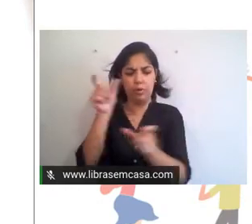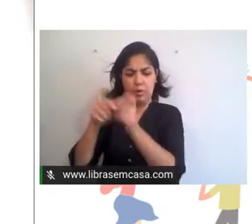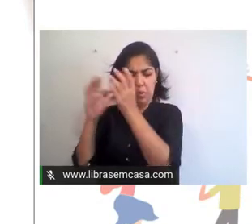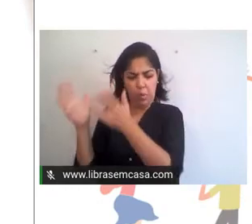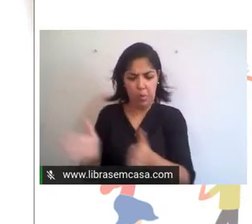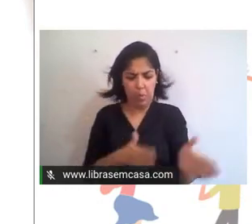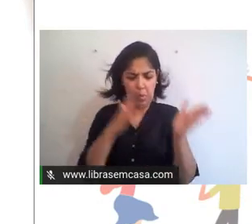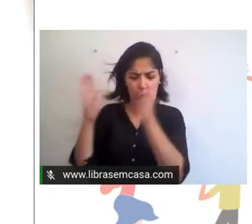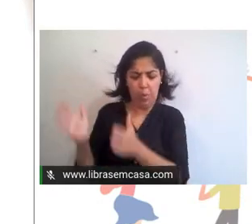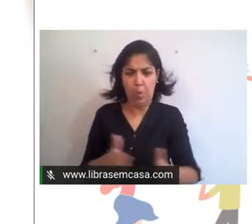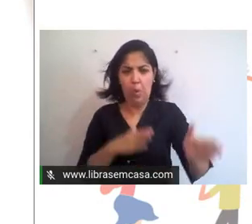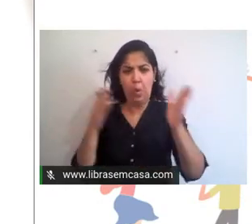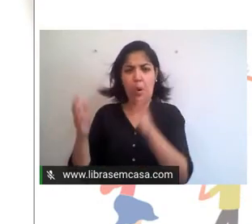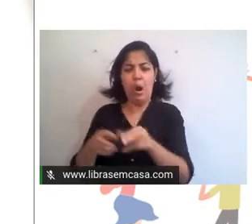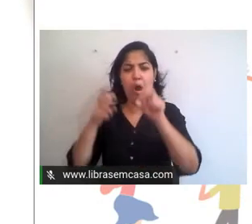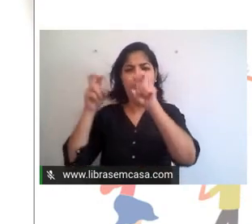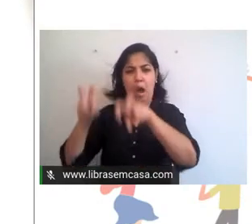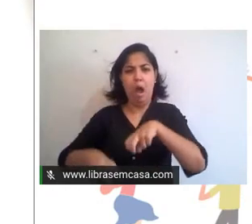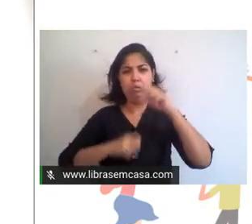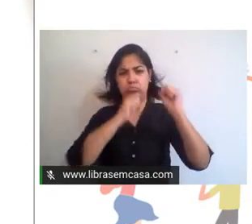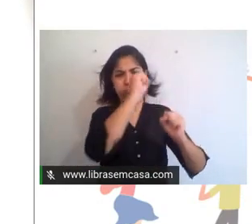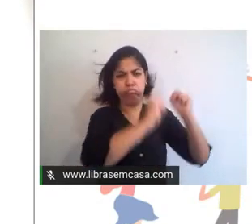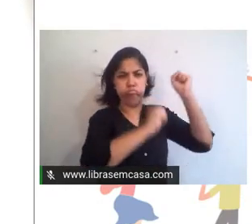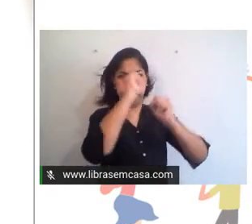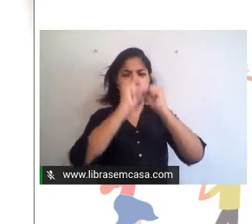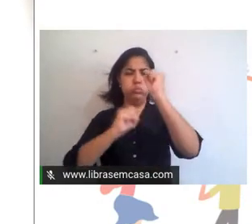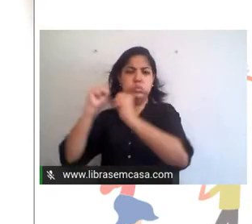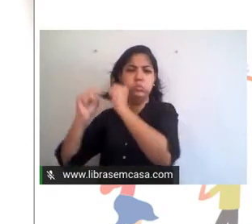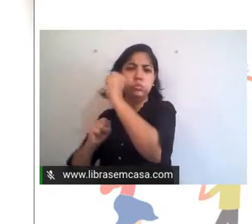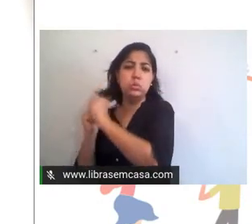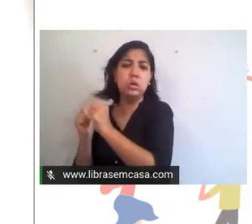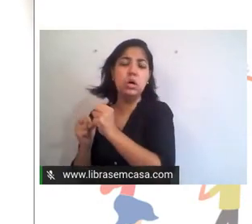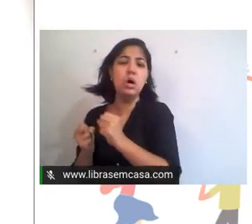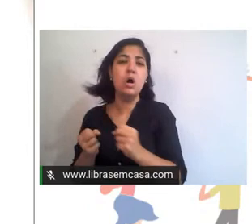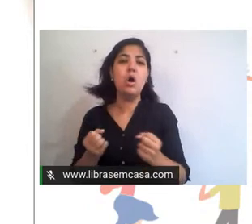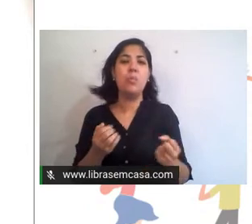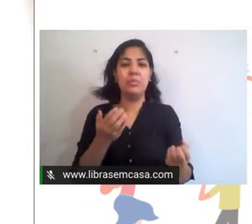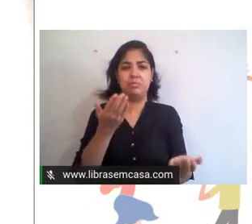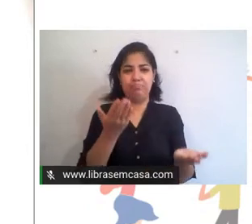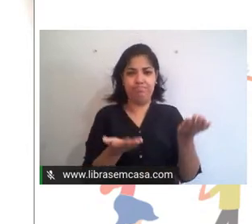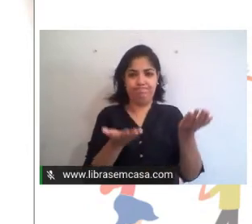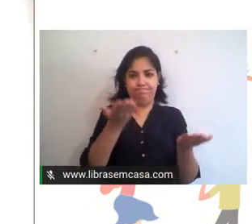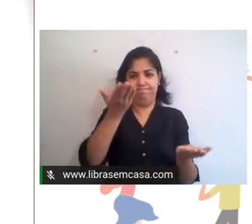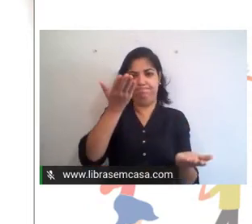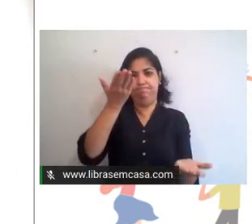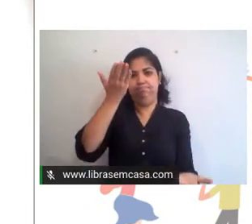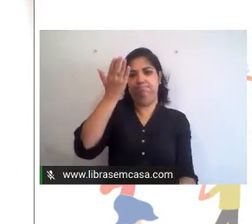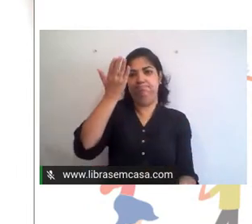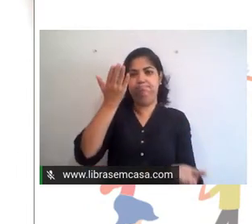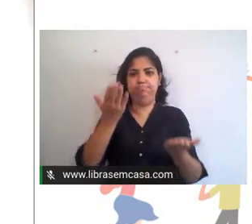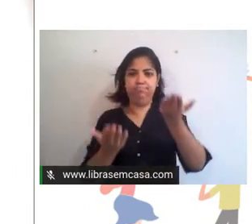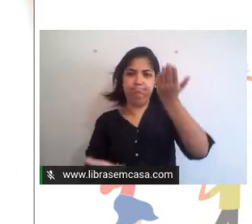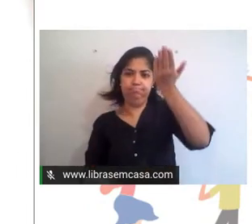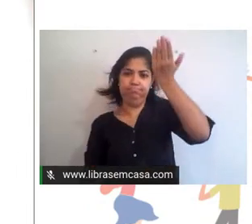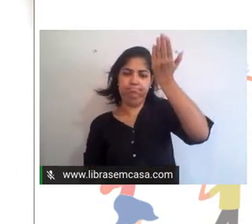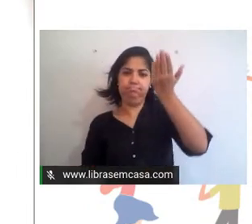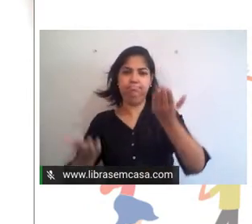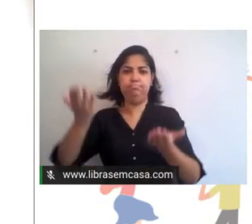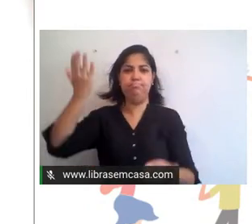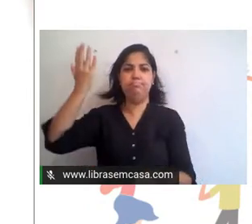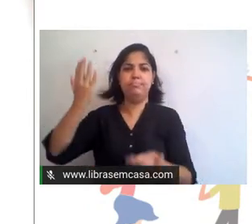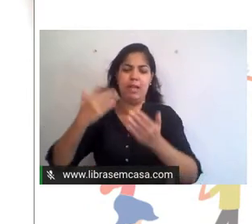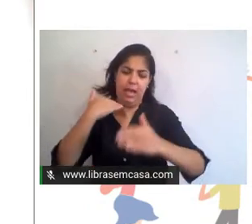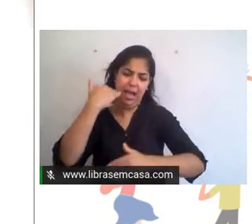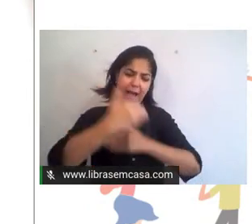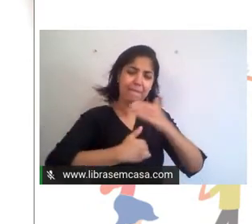agroindustrial, eles entram numa situação completamente desequilibrada, porque esse avanço ele é intenso, não só do ponto de